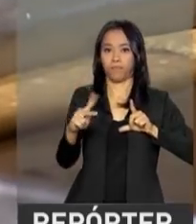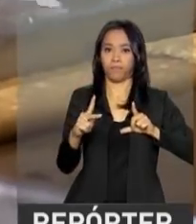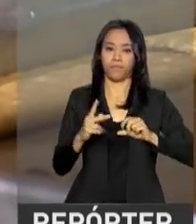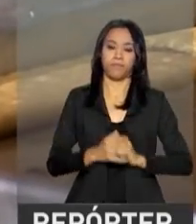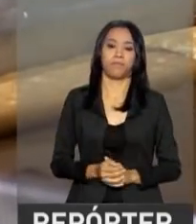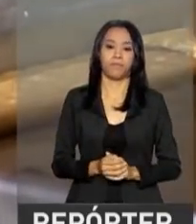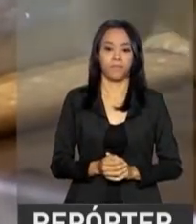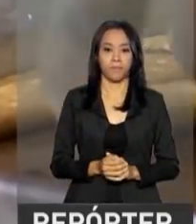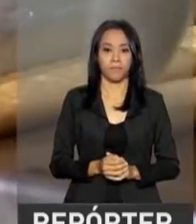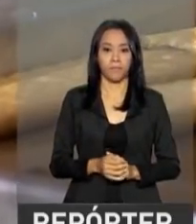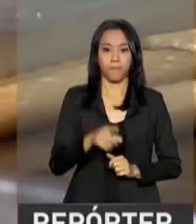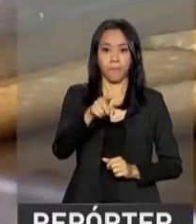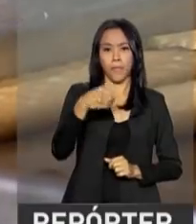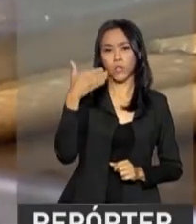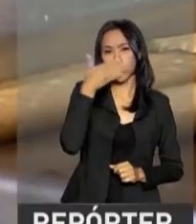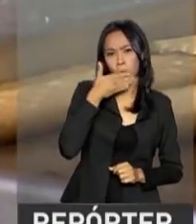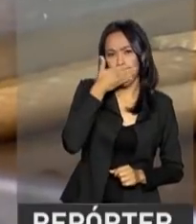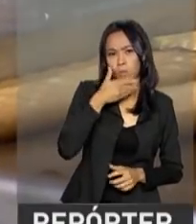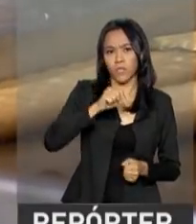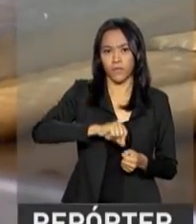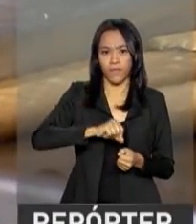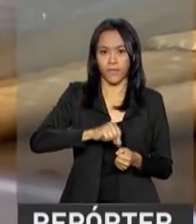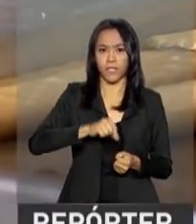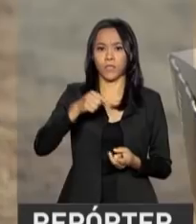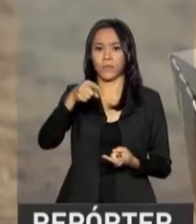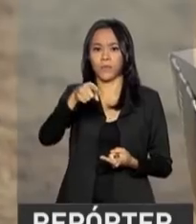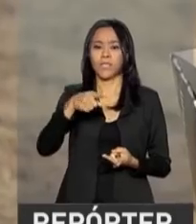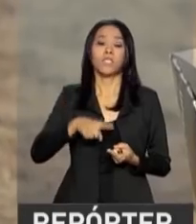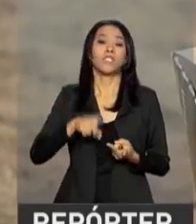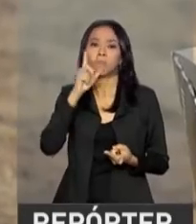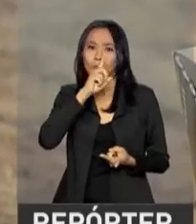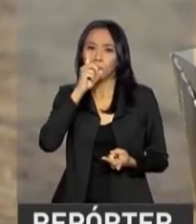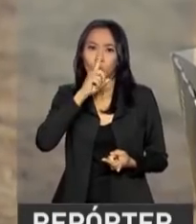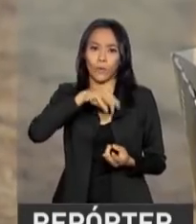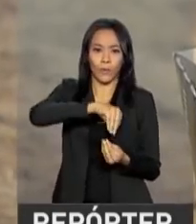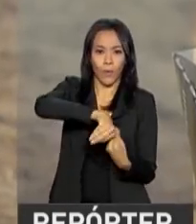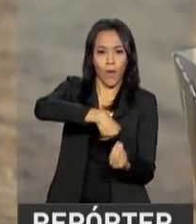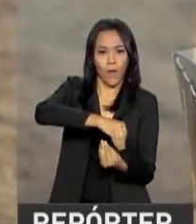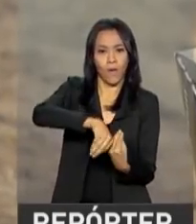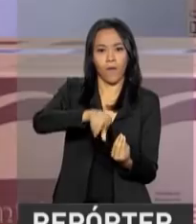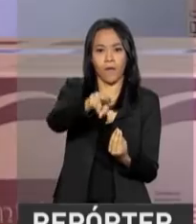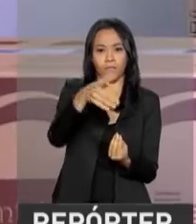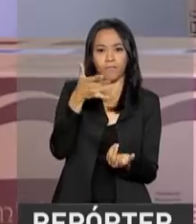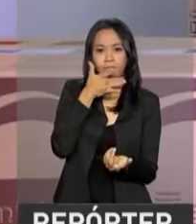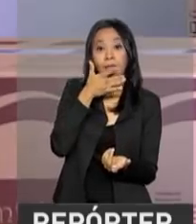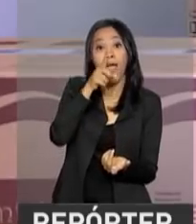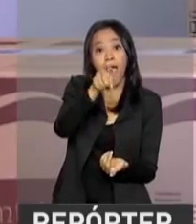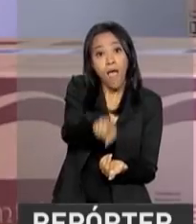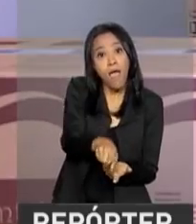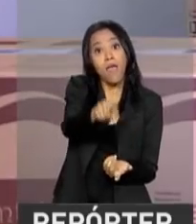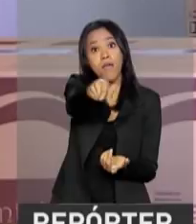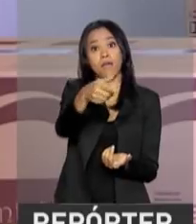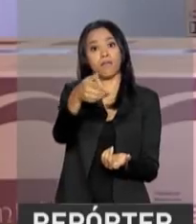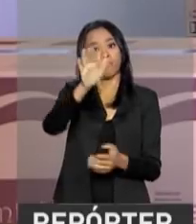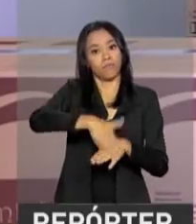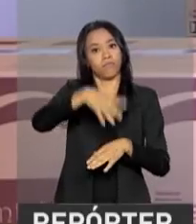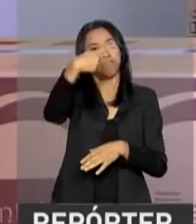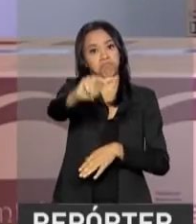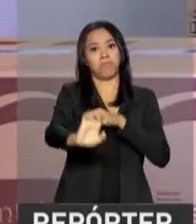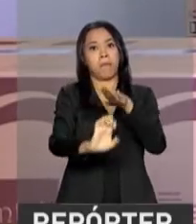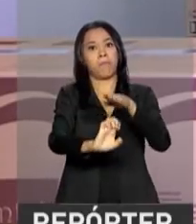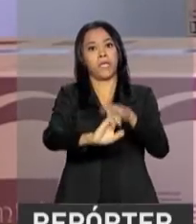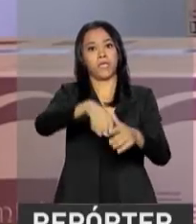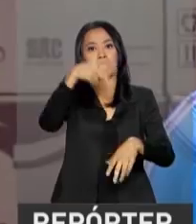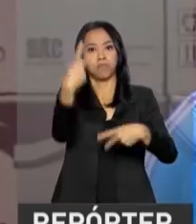o doce feito de brigadeiro e biscoito conhecido como palha italiana é a base do negócio desta empresa